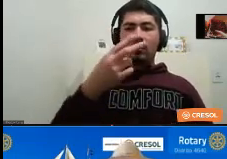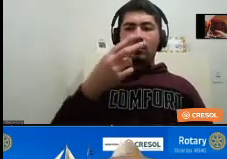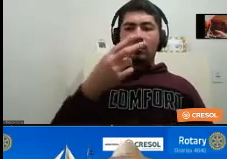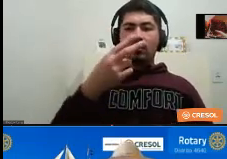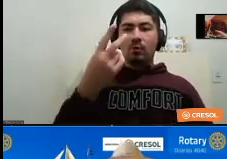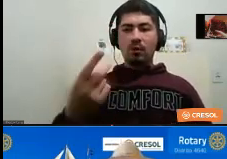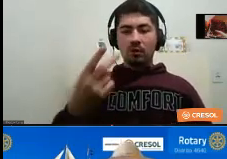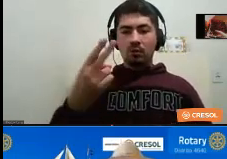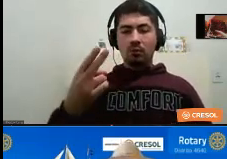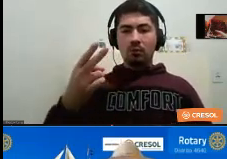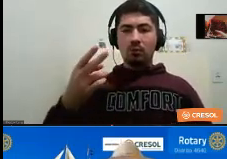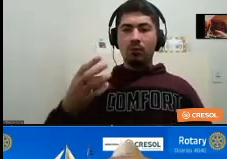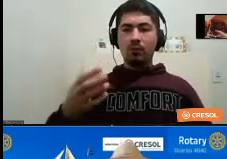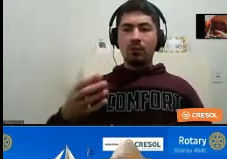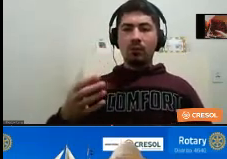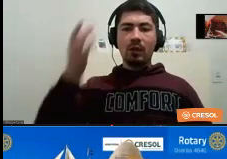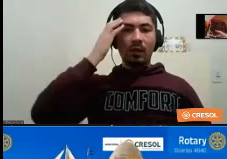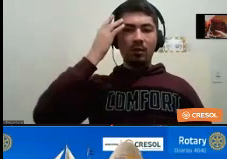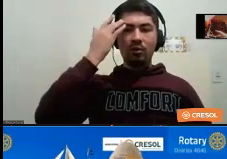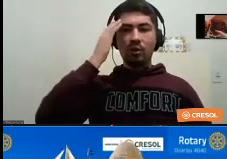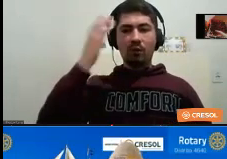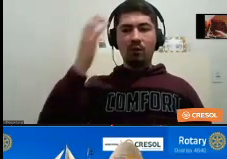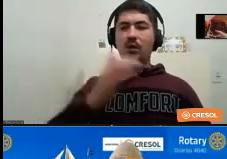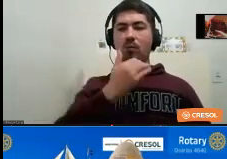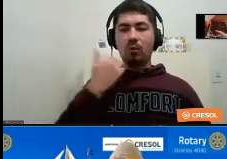Eu não tinha esperança nenhuma de poder sobreviver.